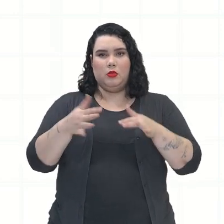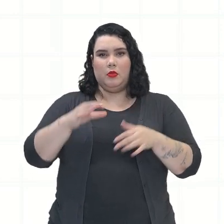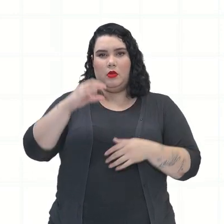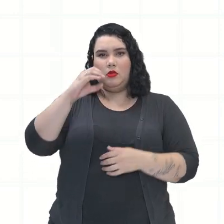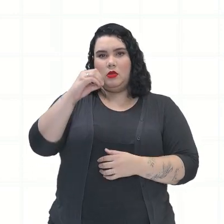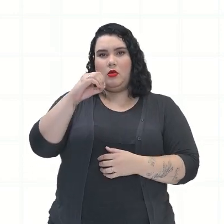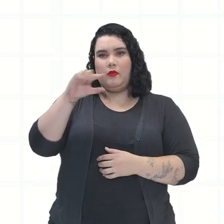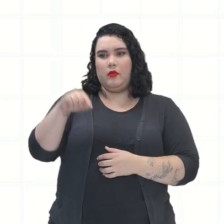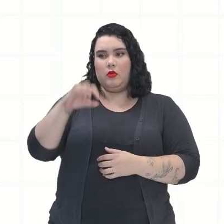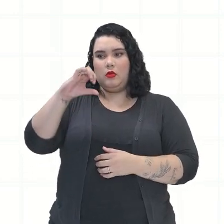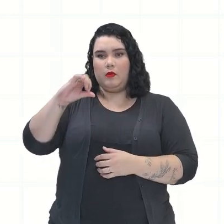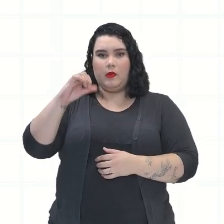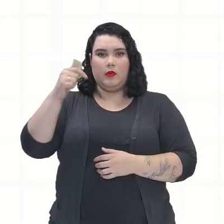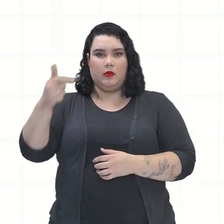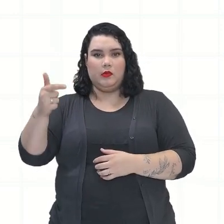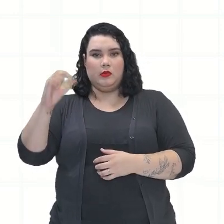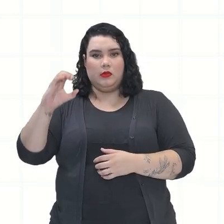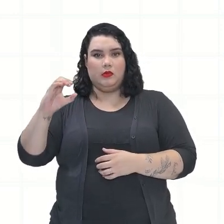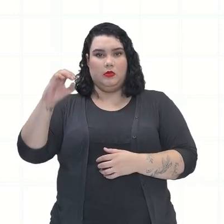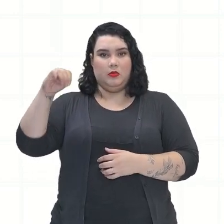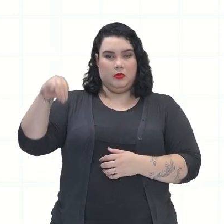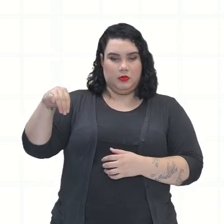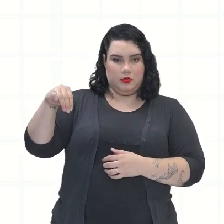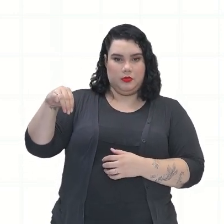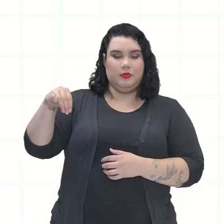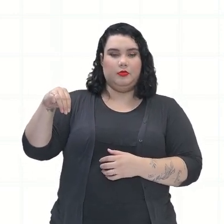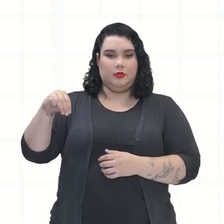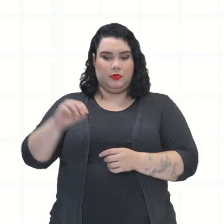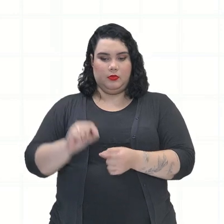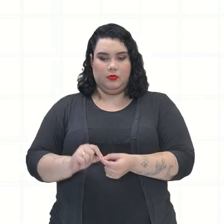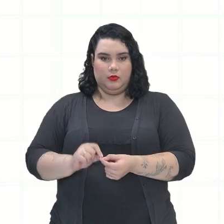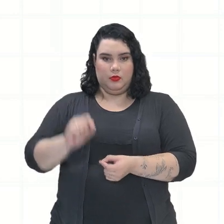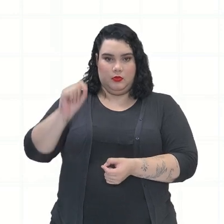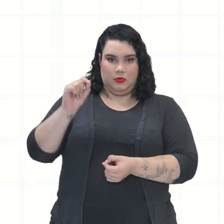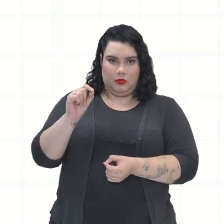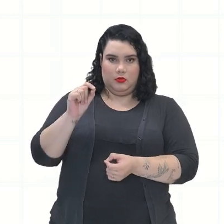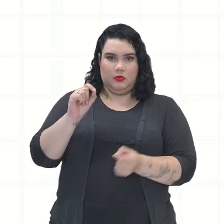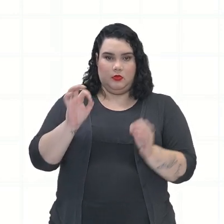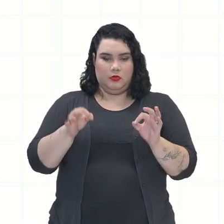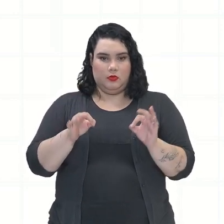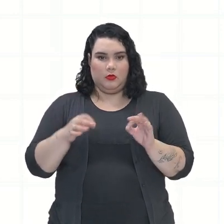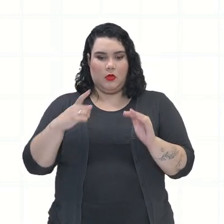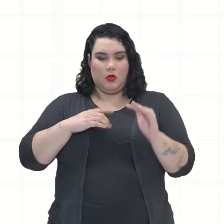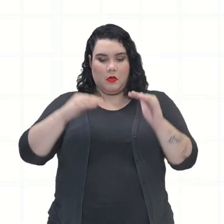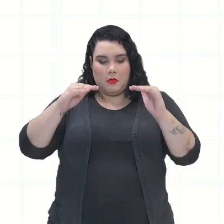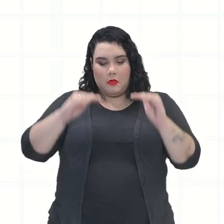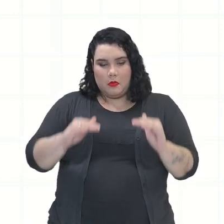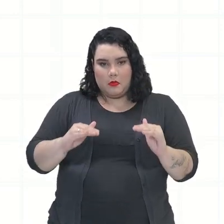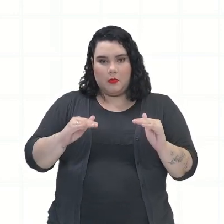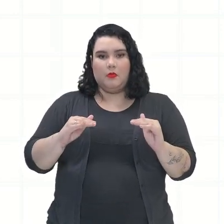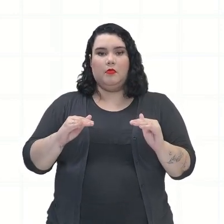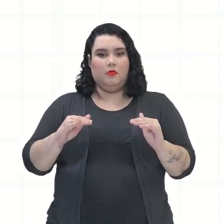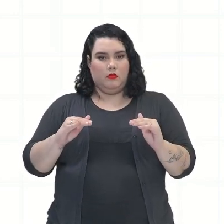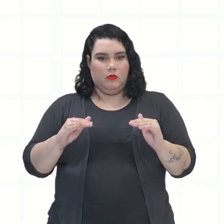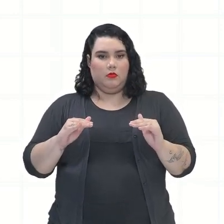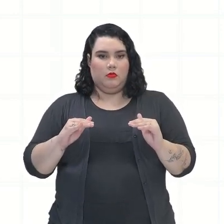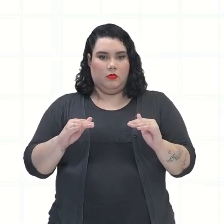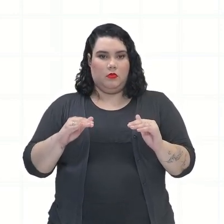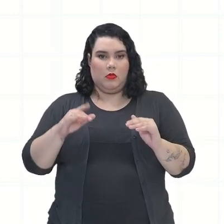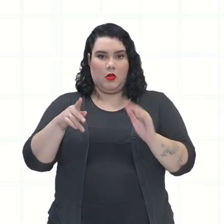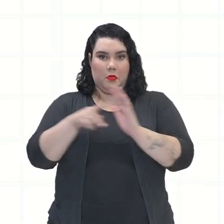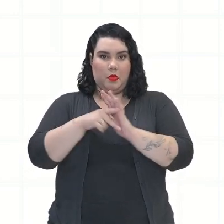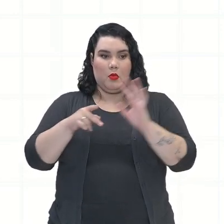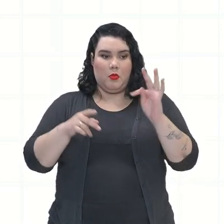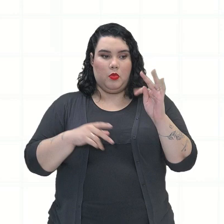92 centímetros, tá bom? Então, essa é a altura da rede, é inclusive mais baixa do que a da rede